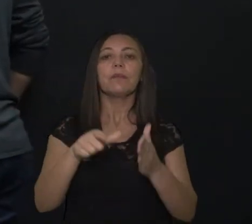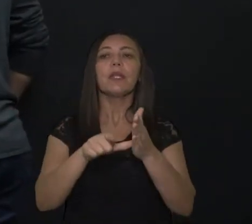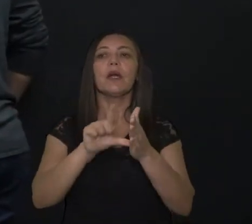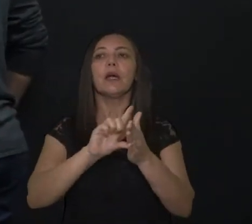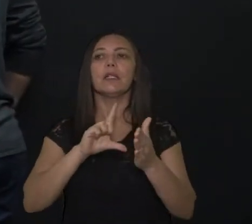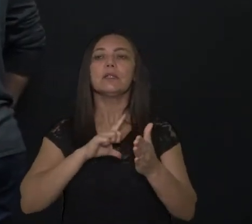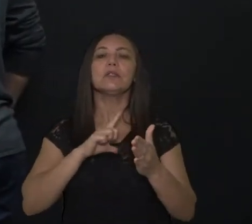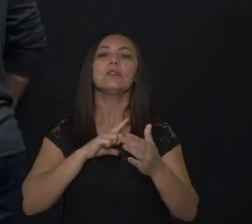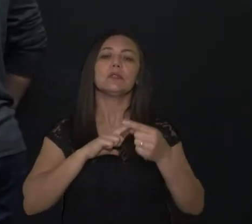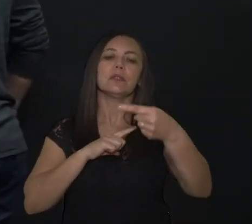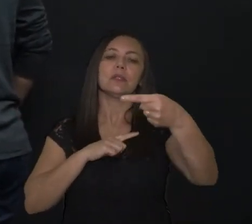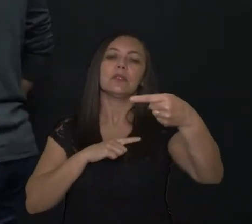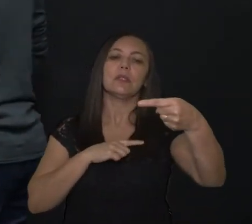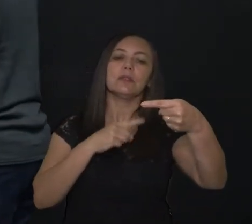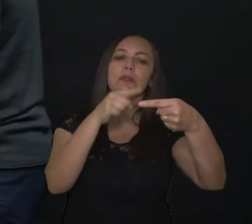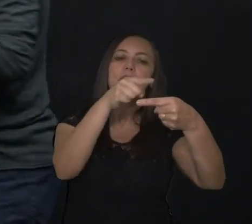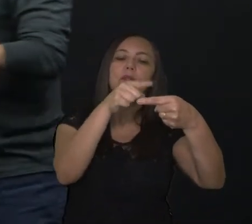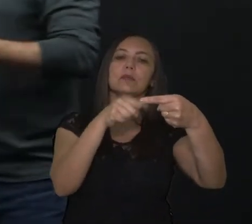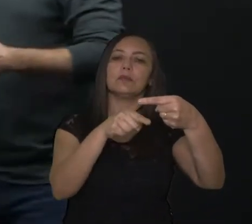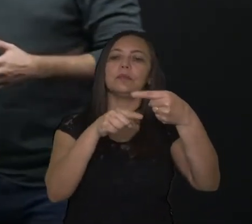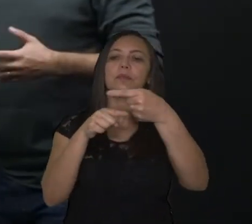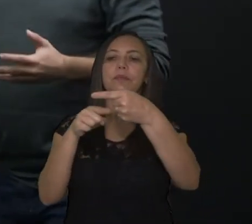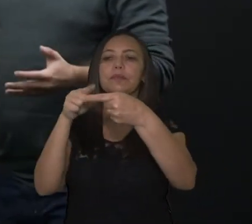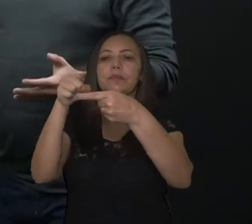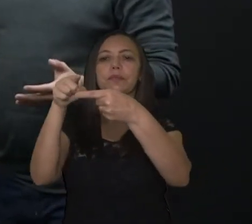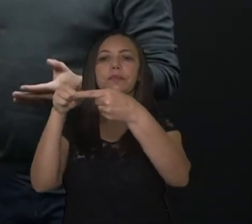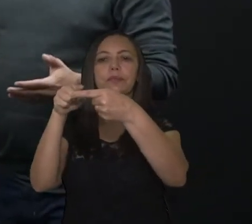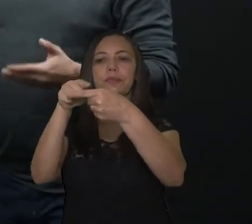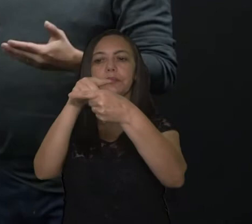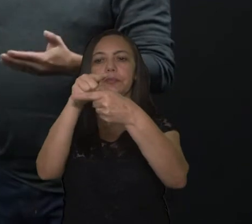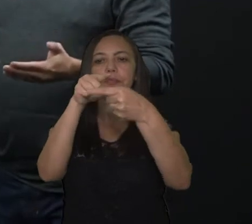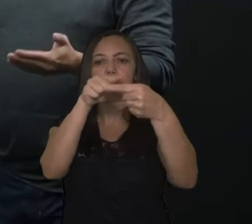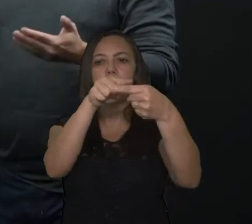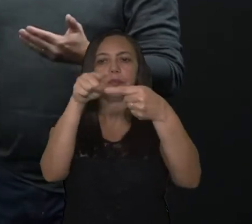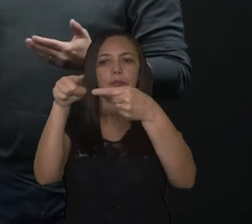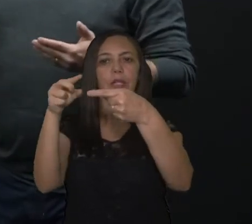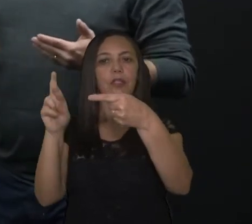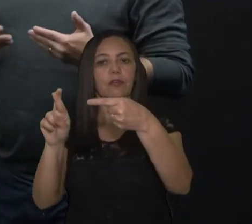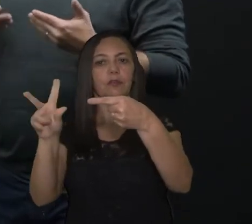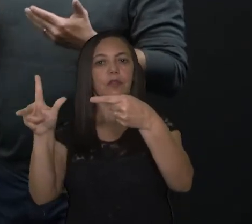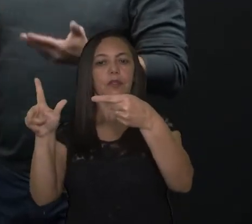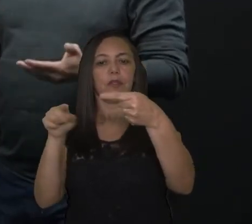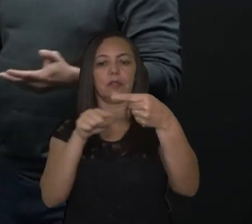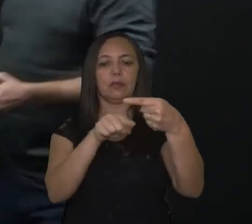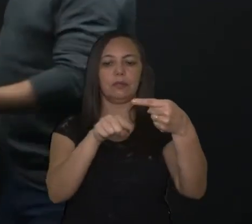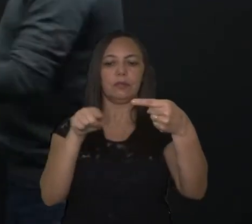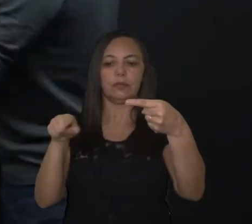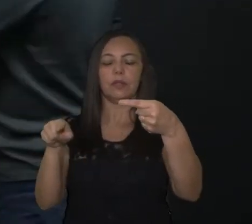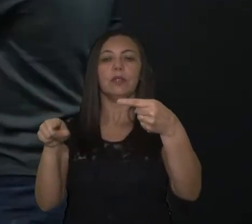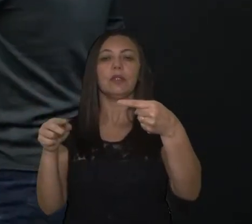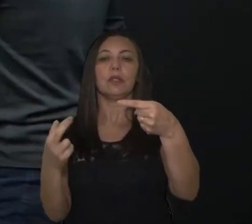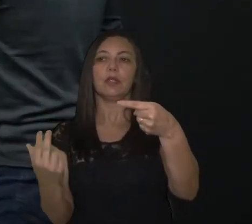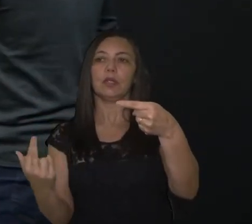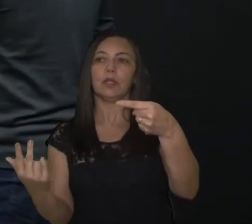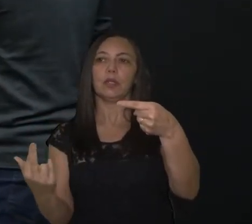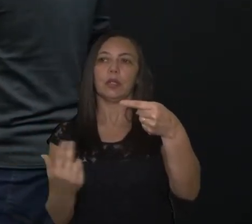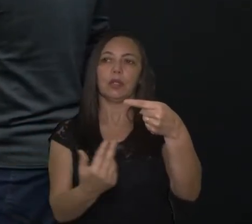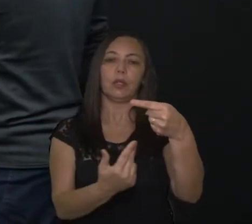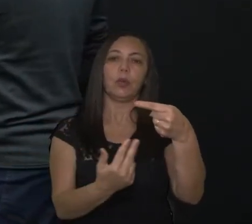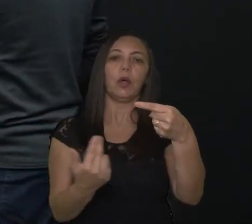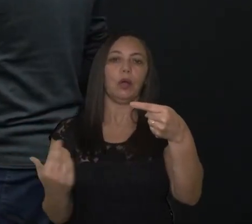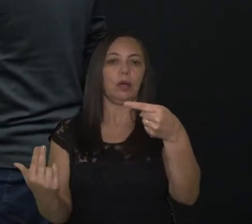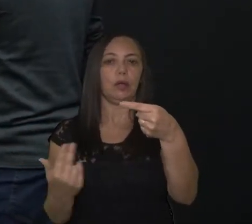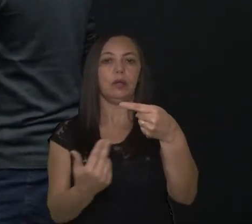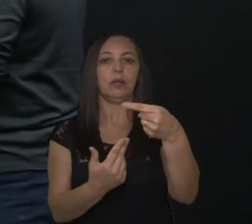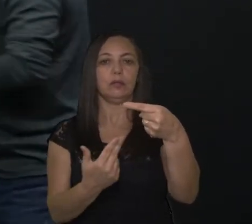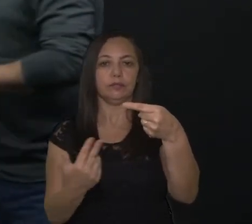antes duas frações com denominadores diferentes e, ao utilizar esse MMC, elas passaram a